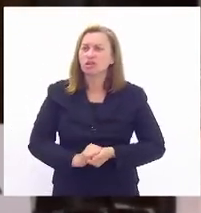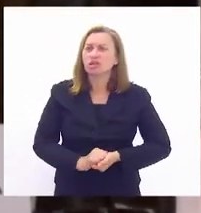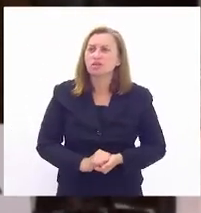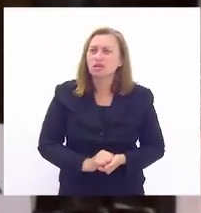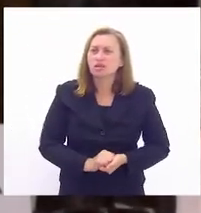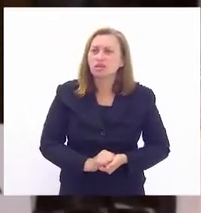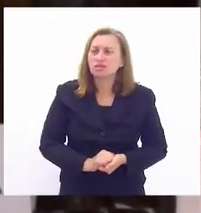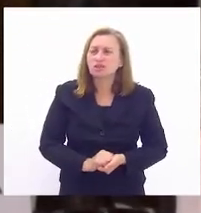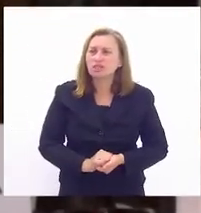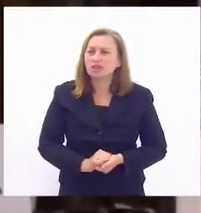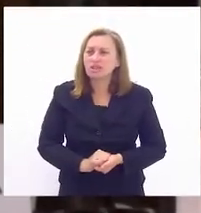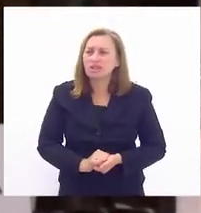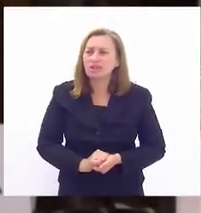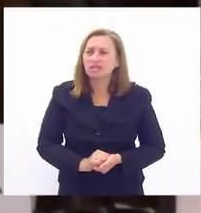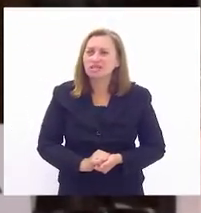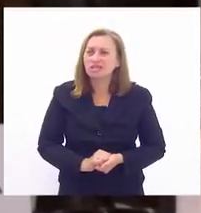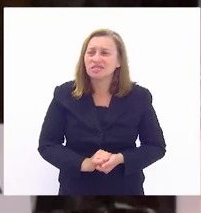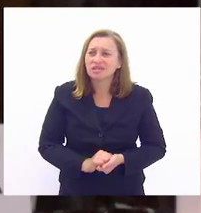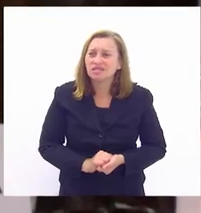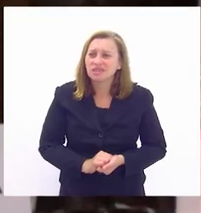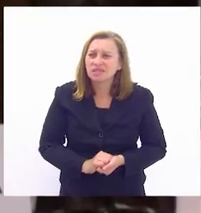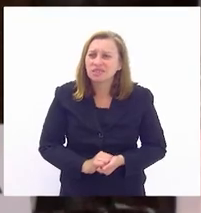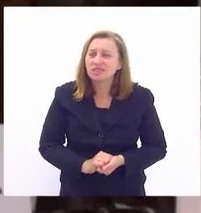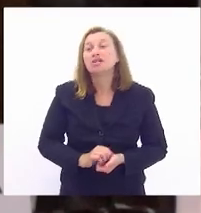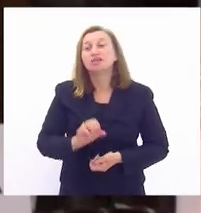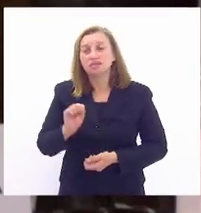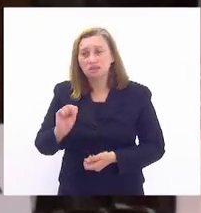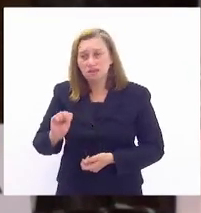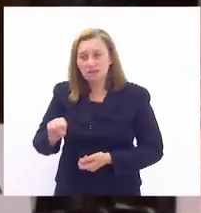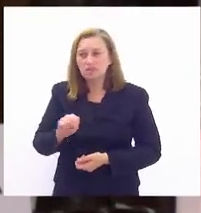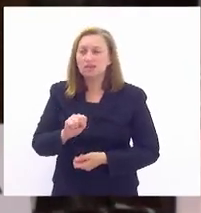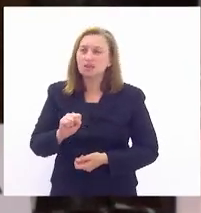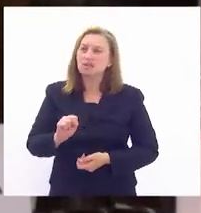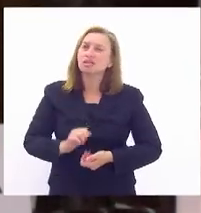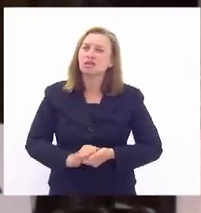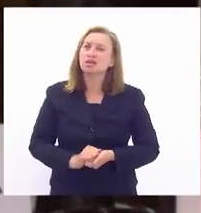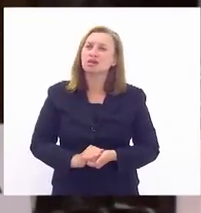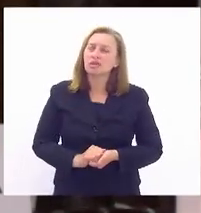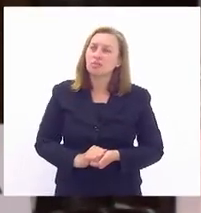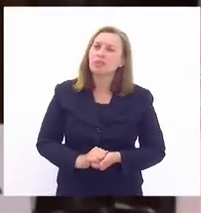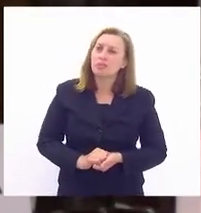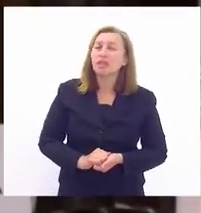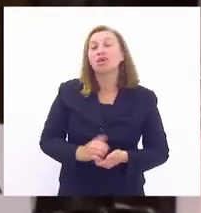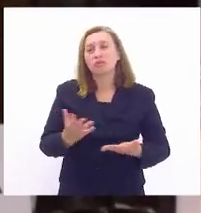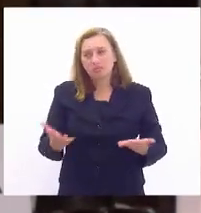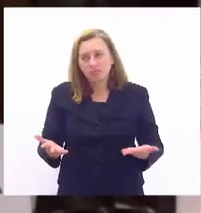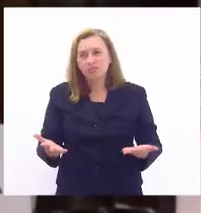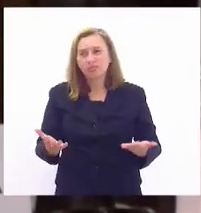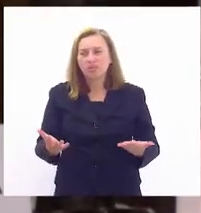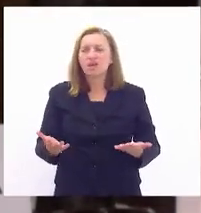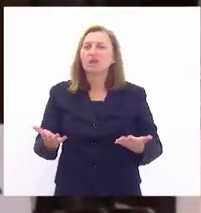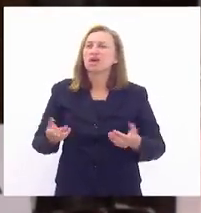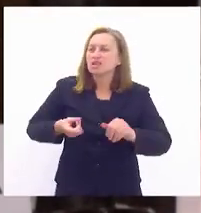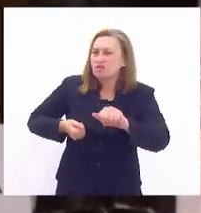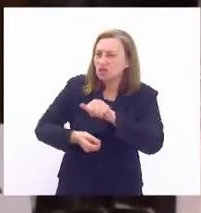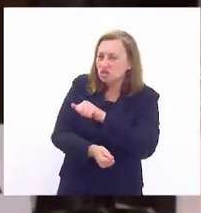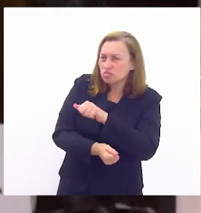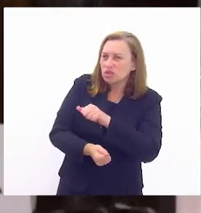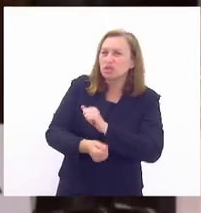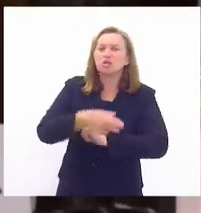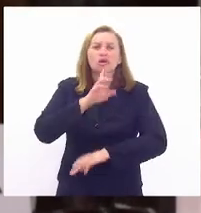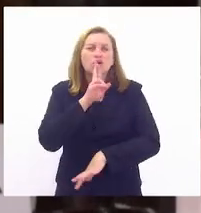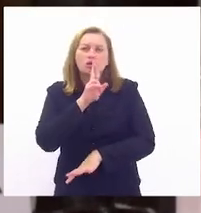isso que o povo quer ouvir. Exatamente isso que está sendo feito. Exatamente esses investimentos que foram citados